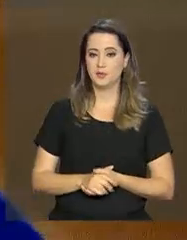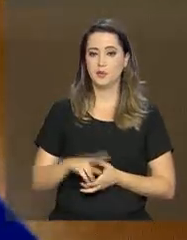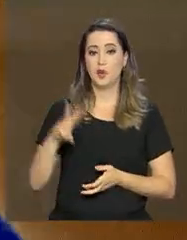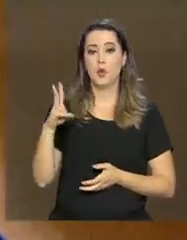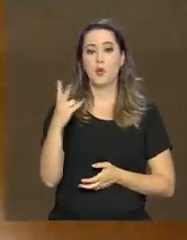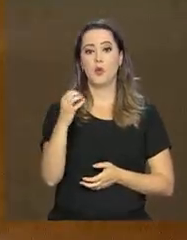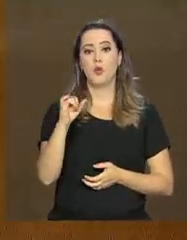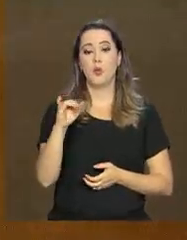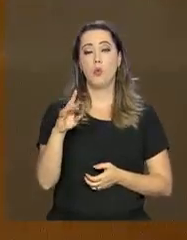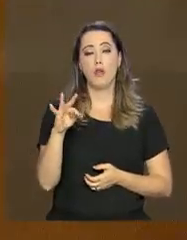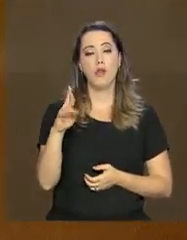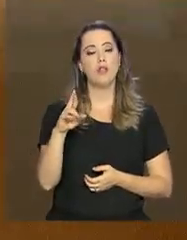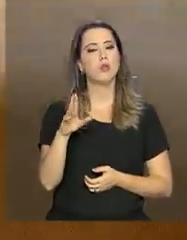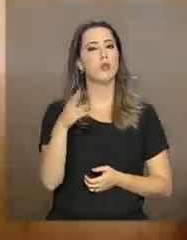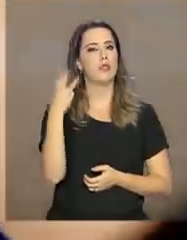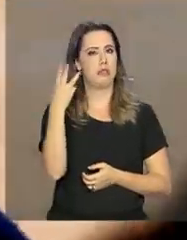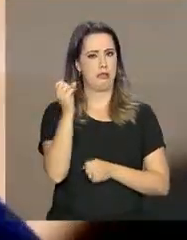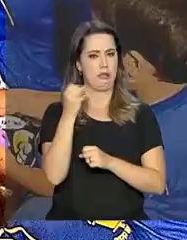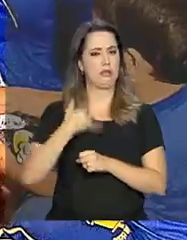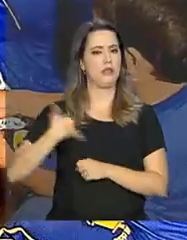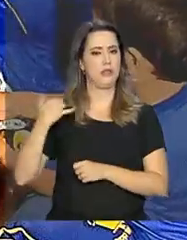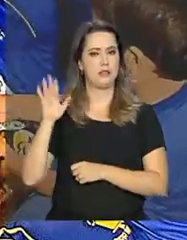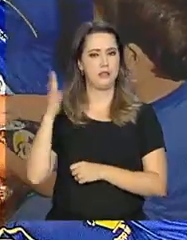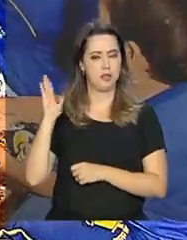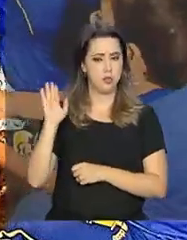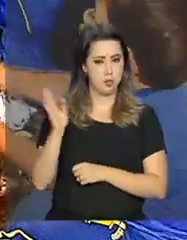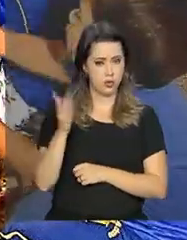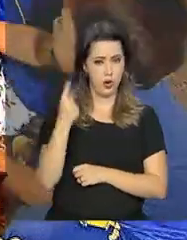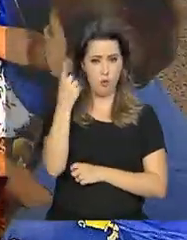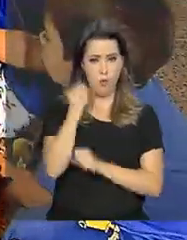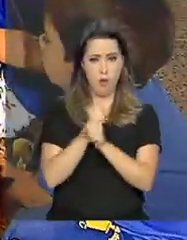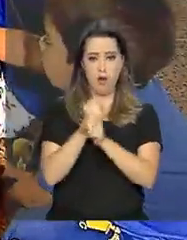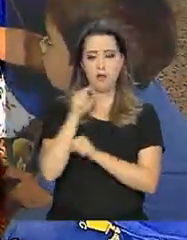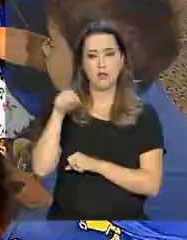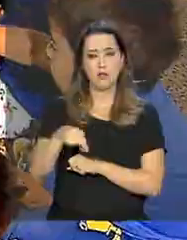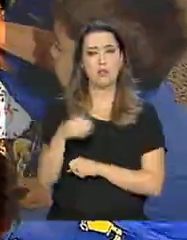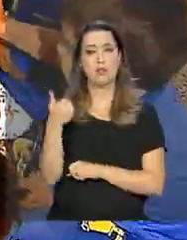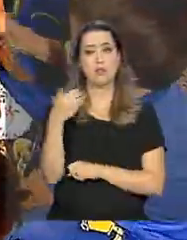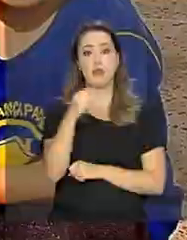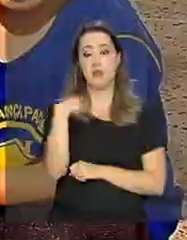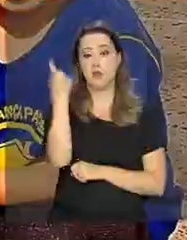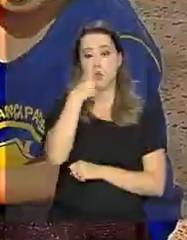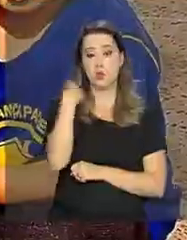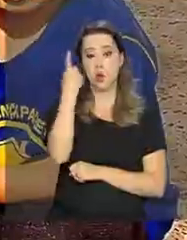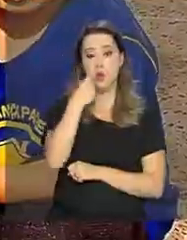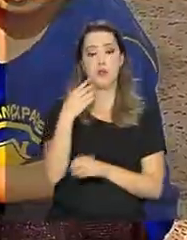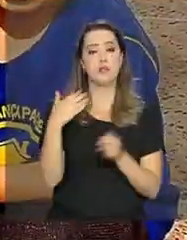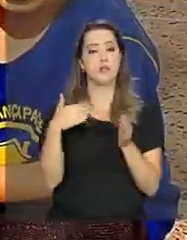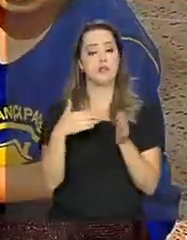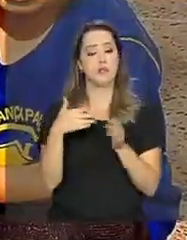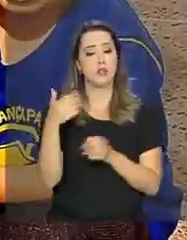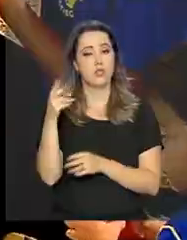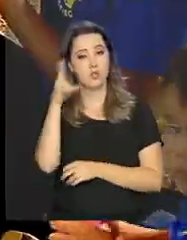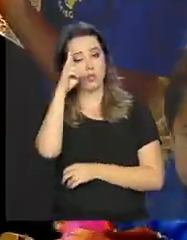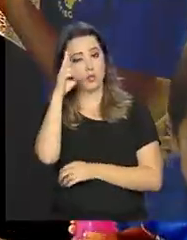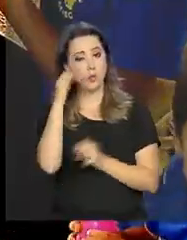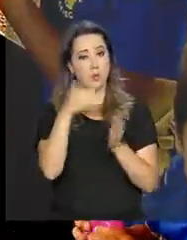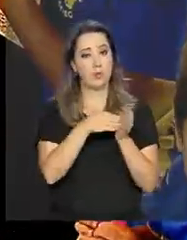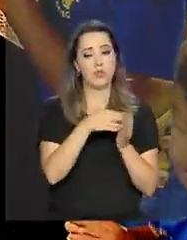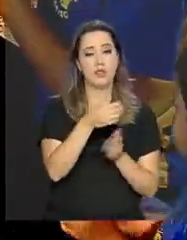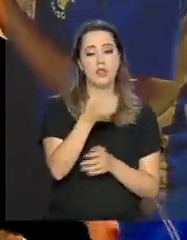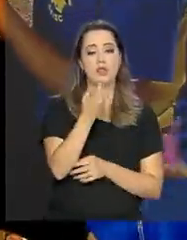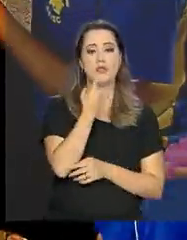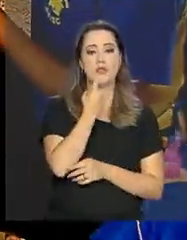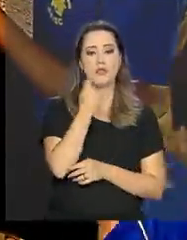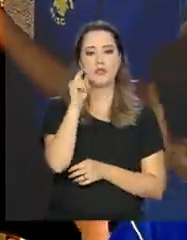de três anos está aqui desde o ano passado são dez horas de atividades por dia de segunda a sexta feira a instituição